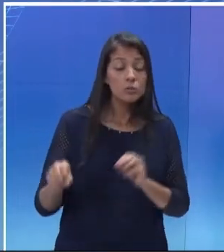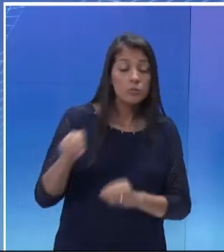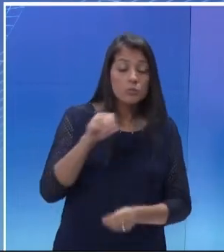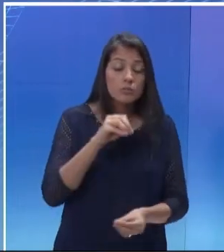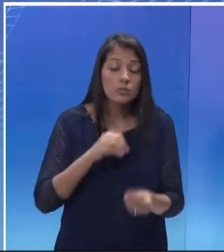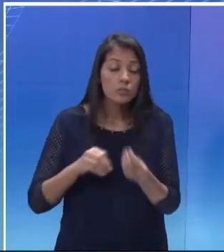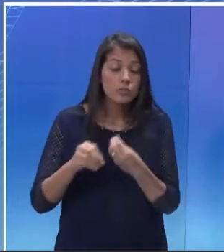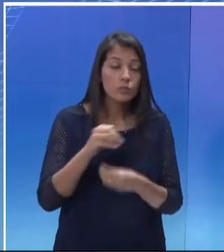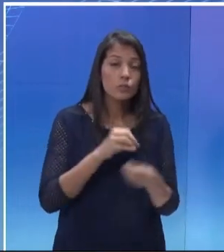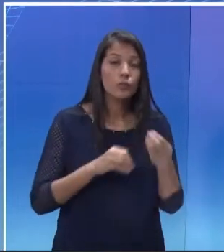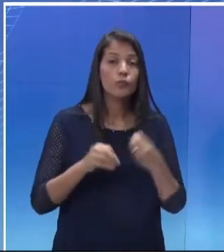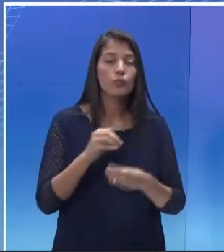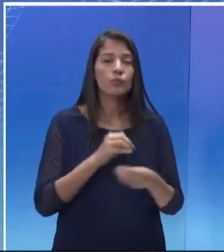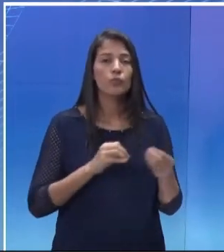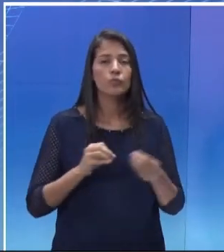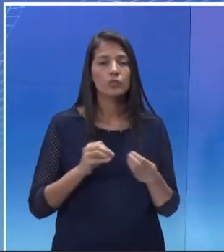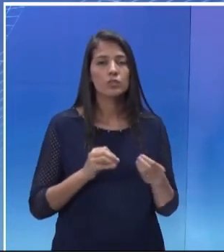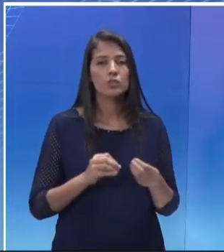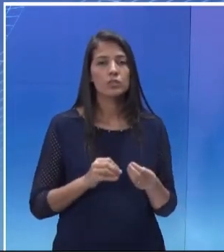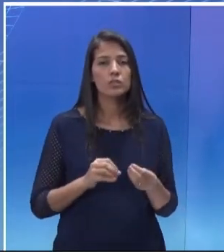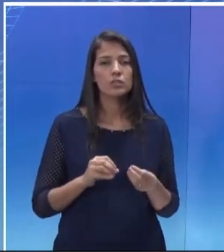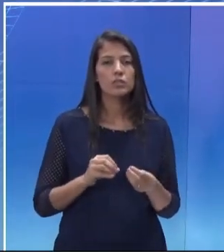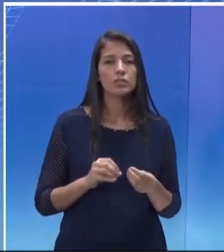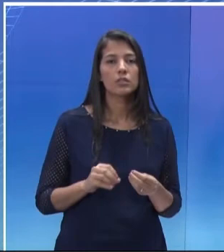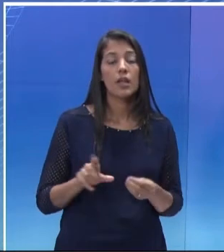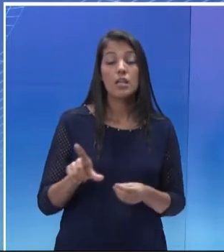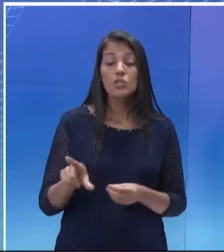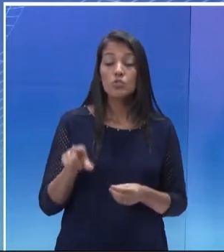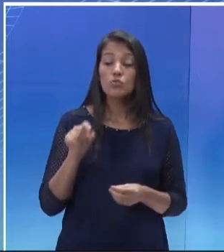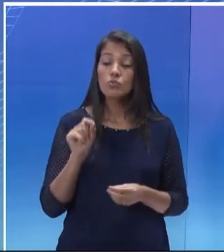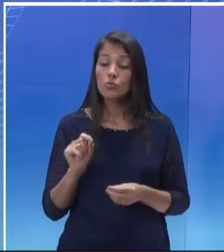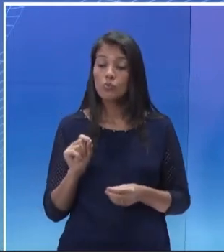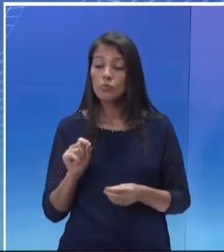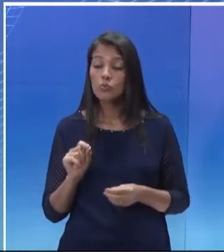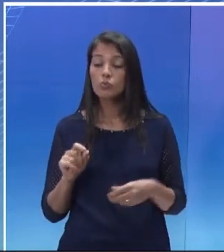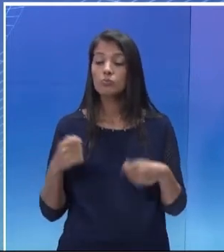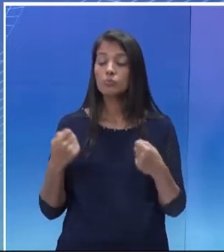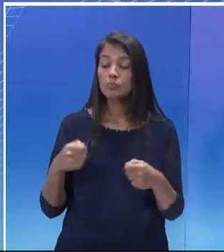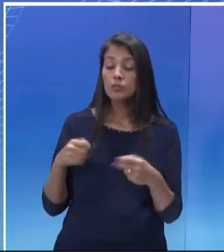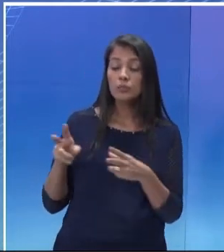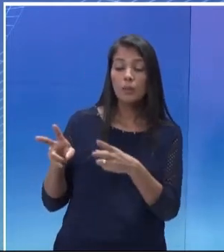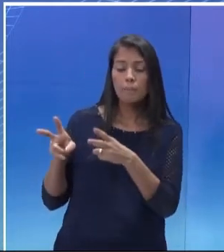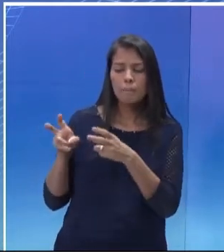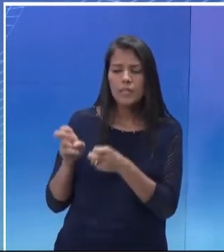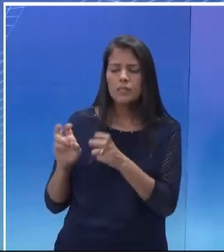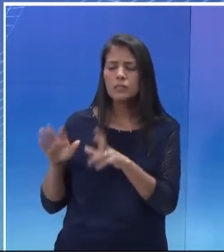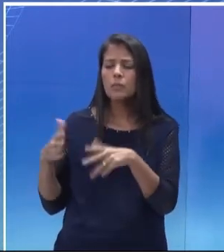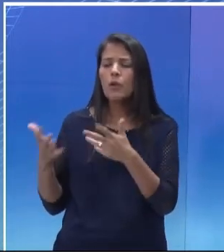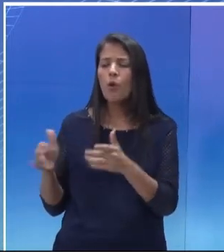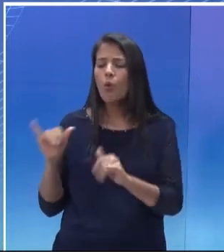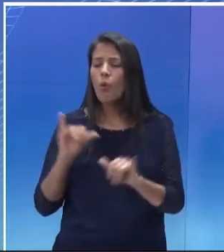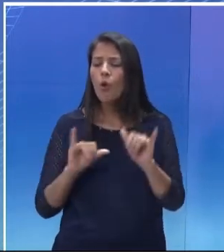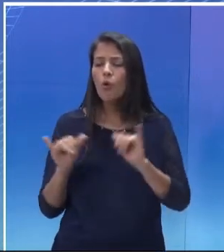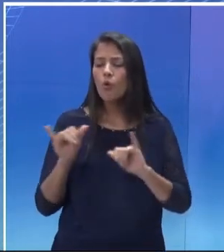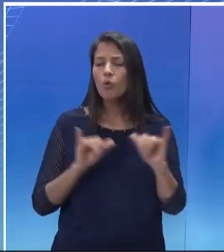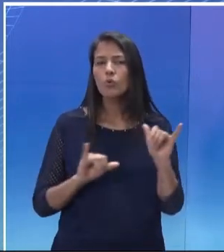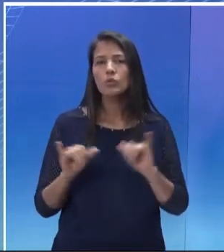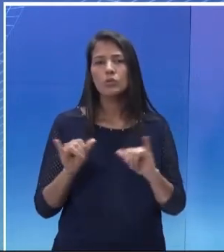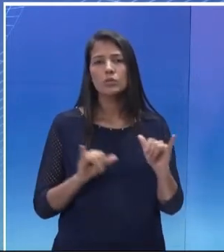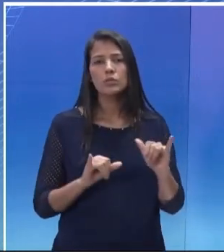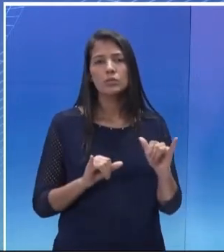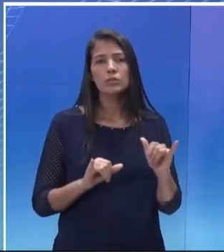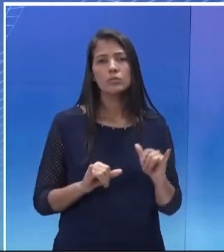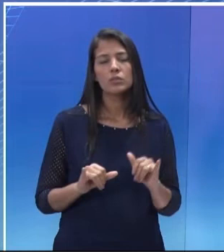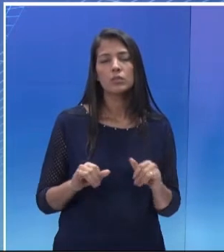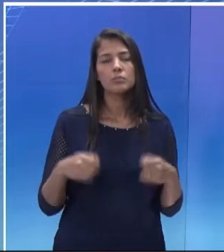analisar as espécies químicas envolvidas e aquelas espécies químicas que se colocam nos reagentes e nos